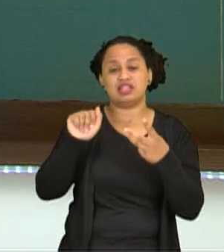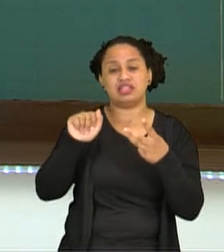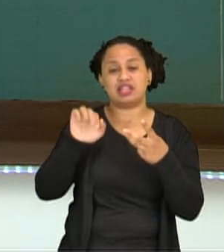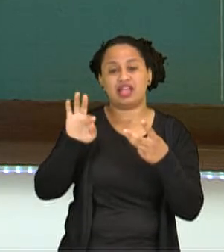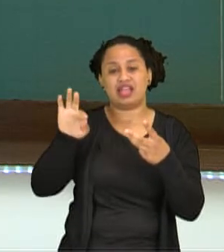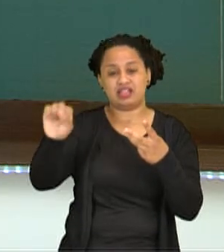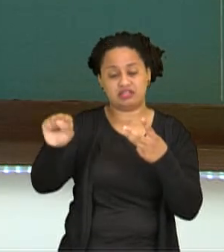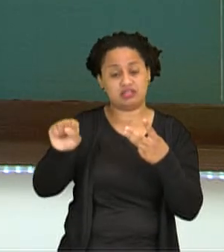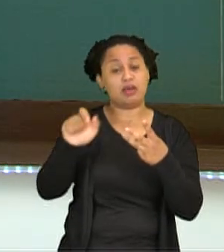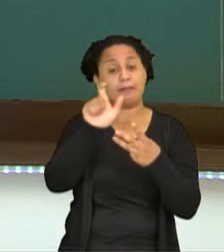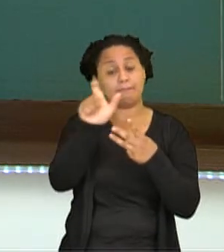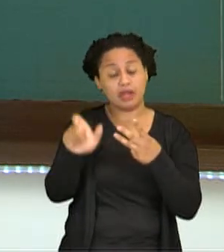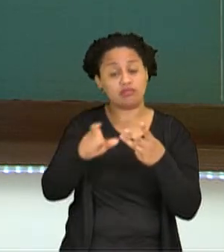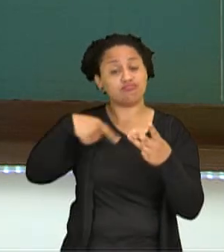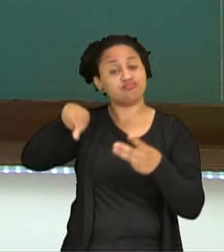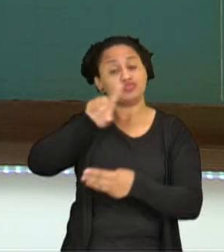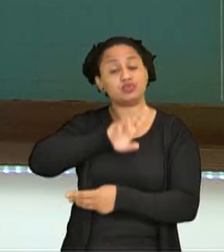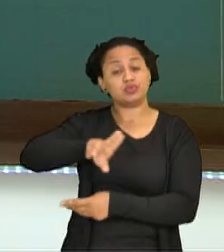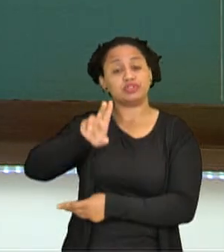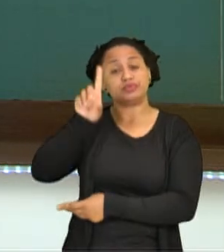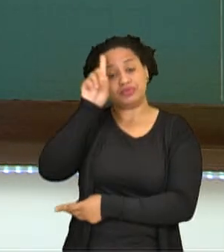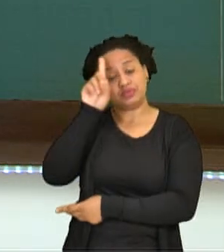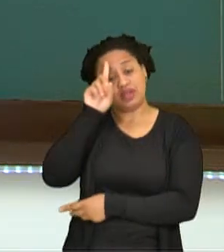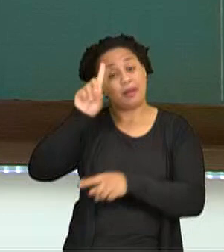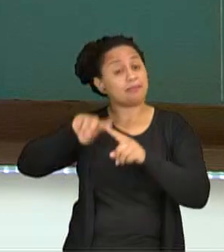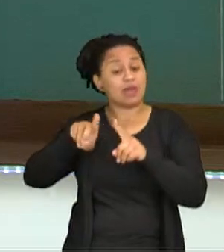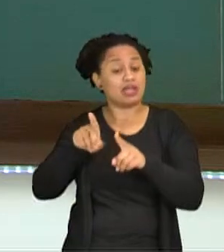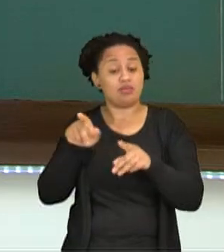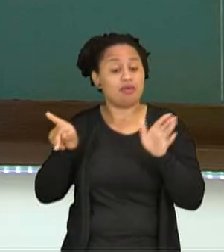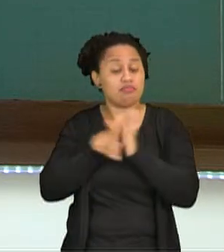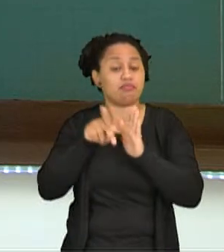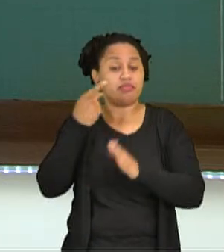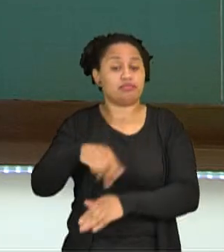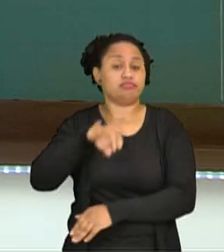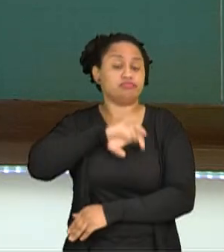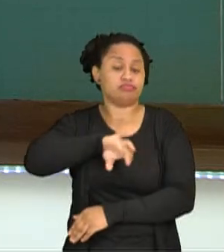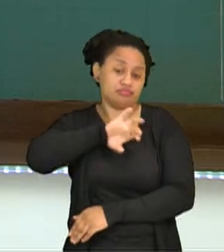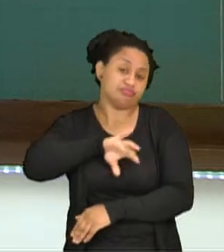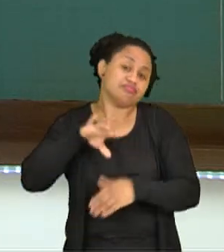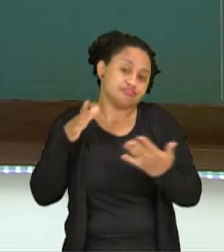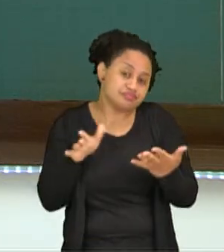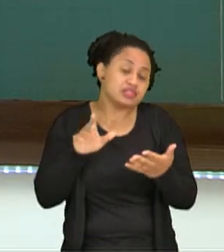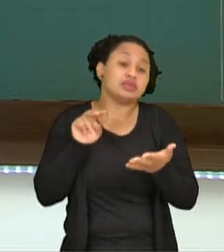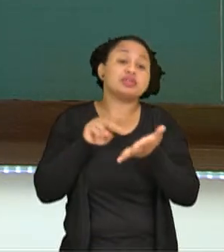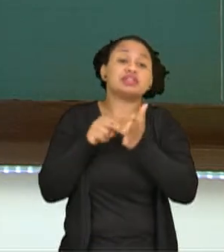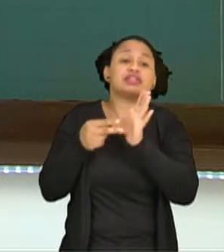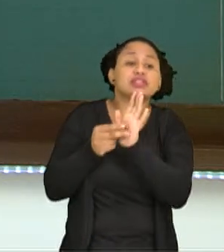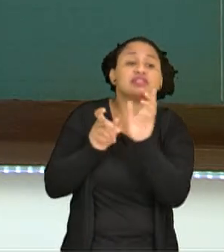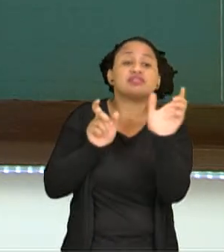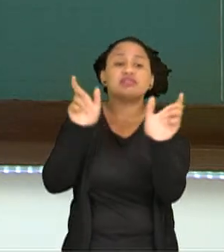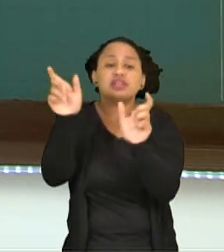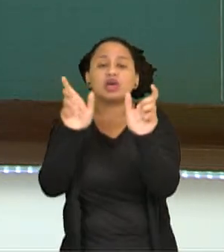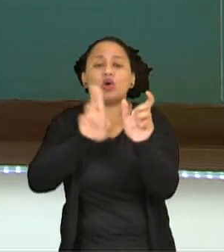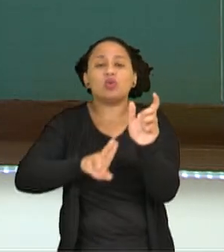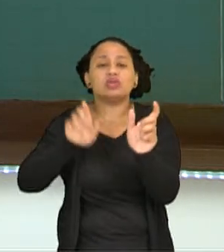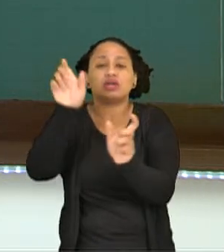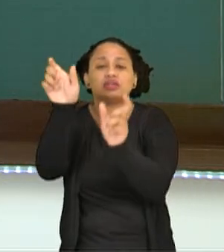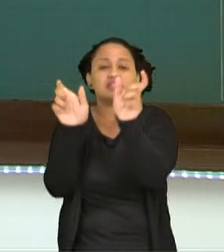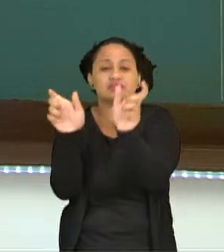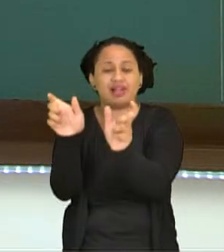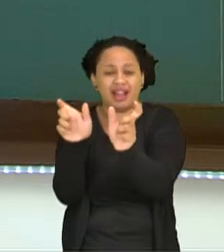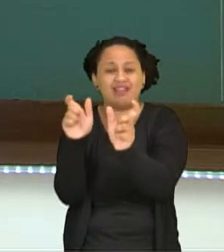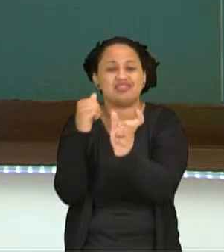dia que fazem parte da nossa língua, mas não são da língua portuguesa. Então, o que será que quer dizer? O que significa no contexto